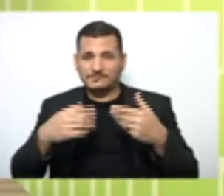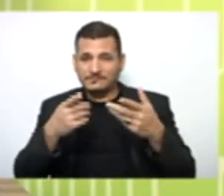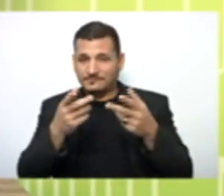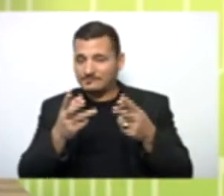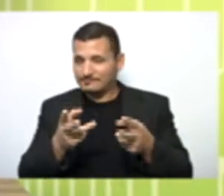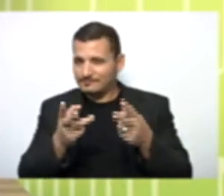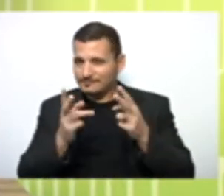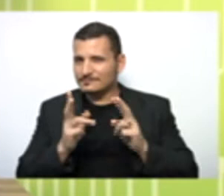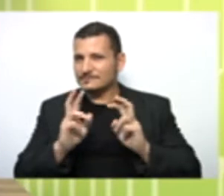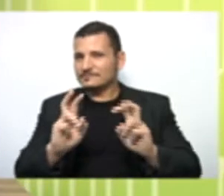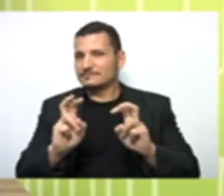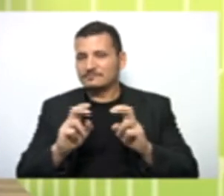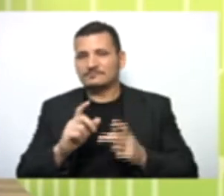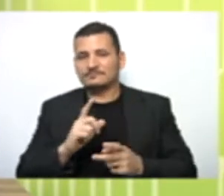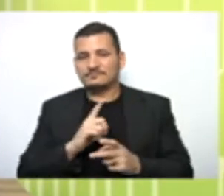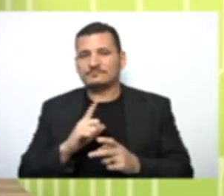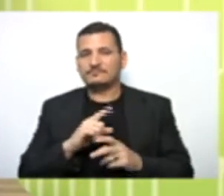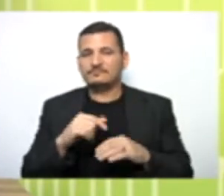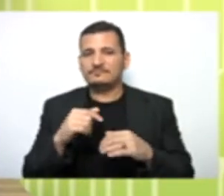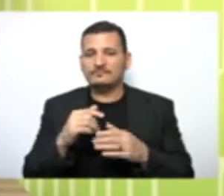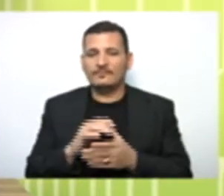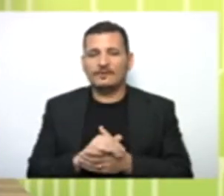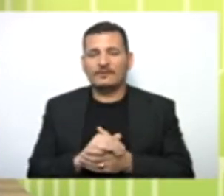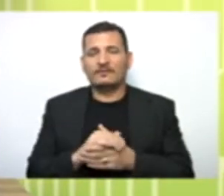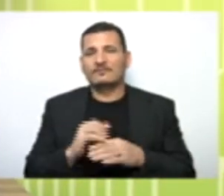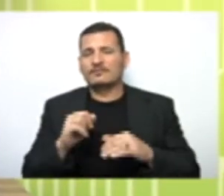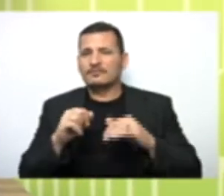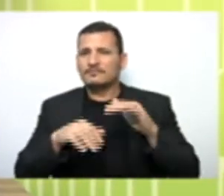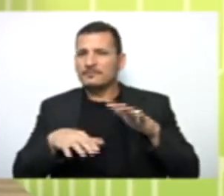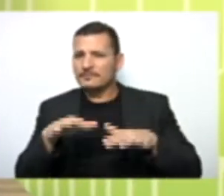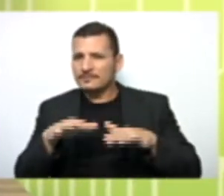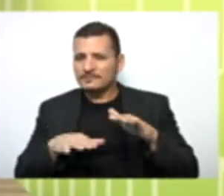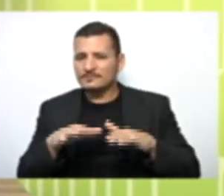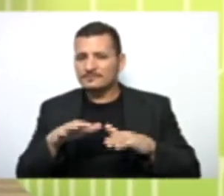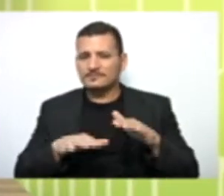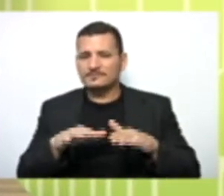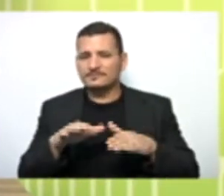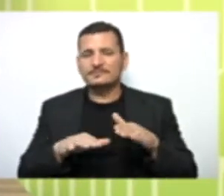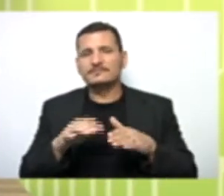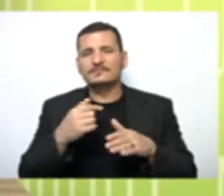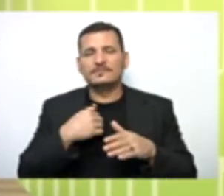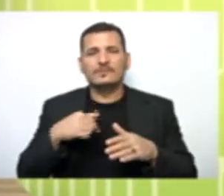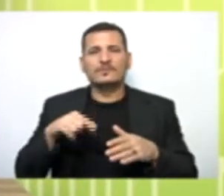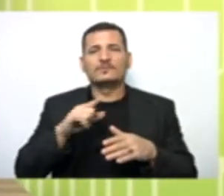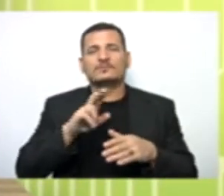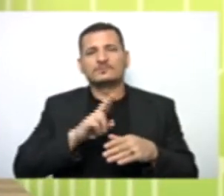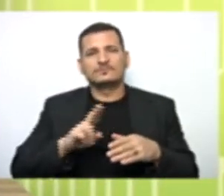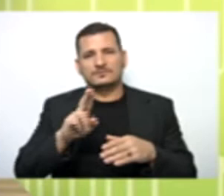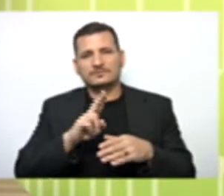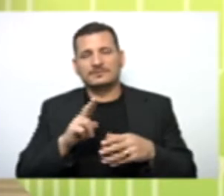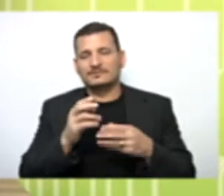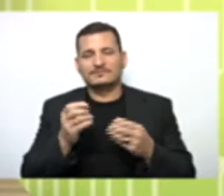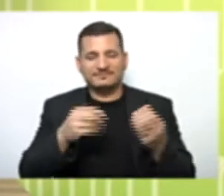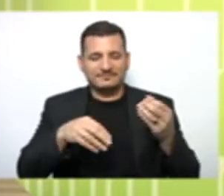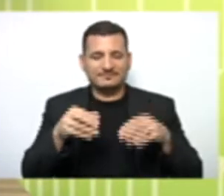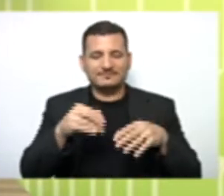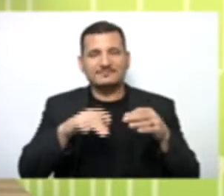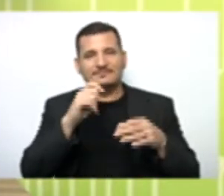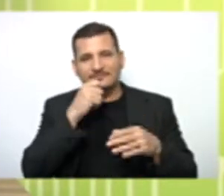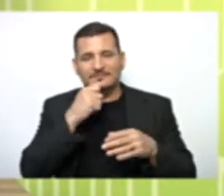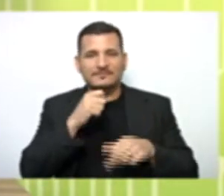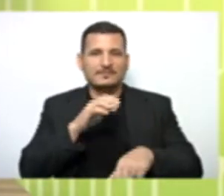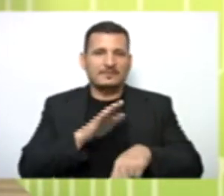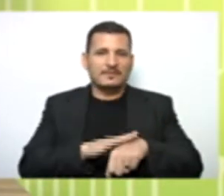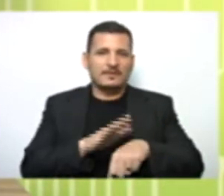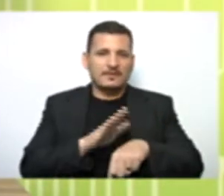pessoal, que dependendo do que nós utilizarmos como ingredientes para fazer esse pão, o tempo que